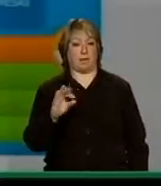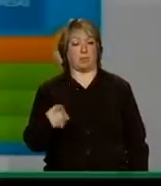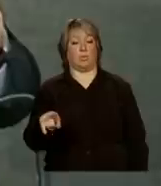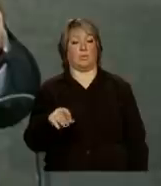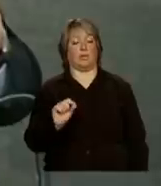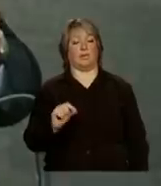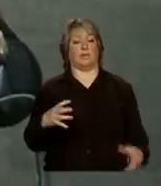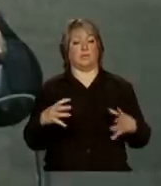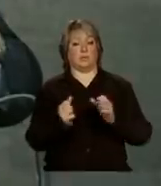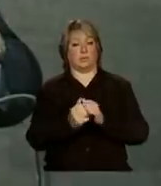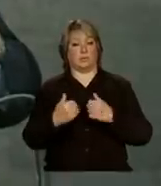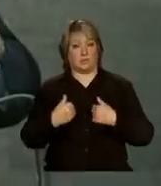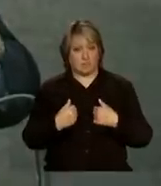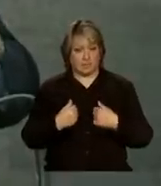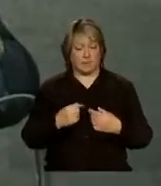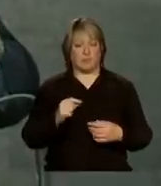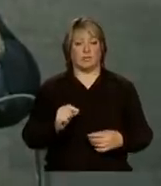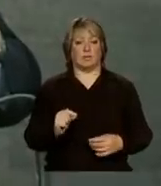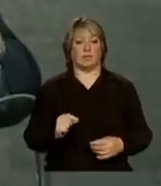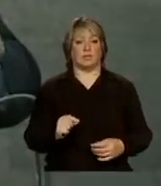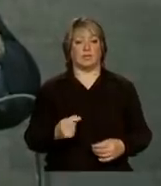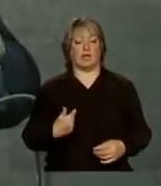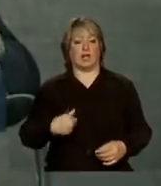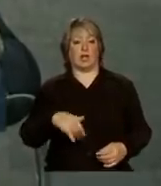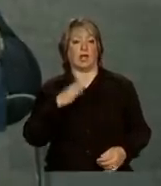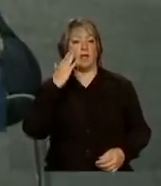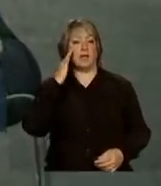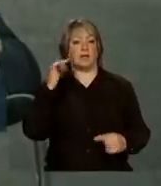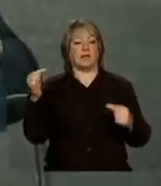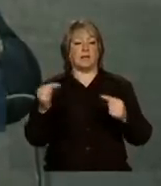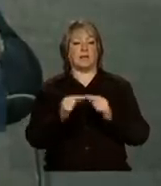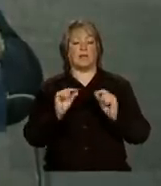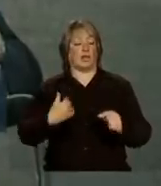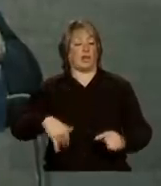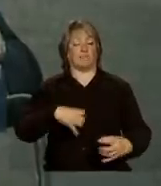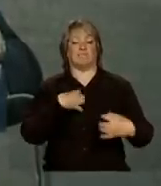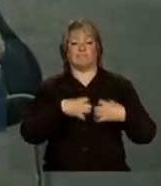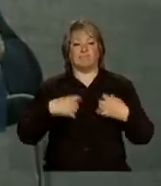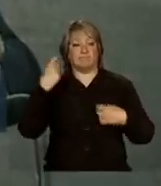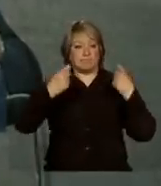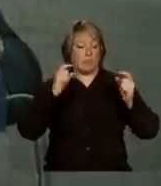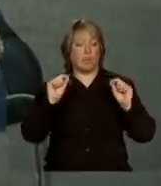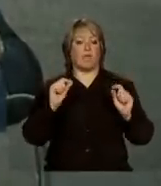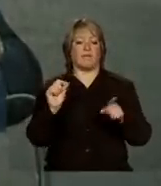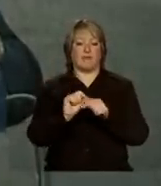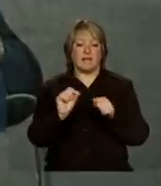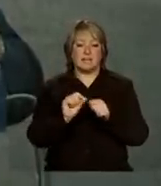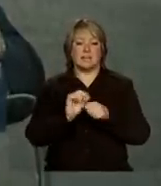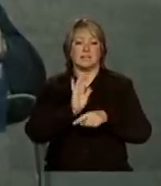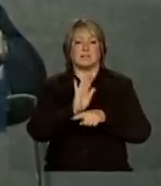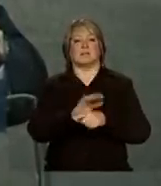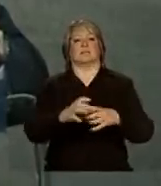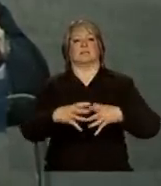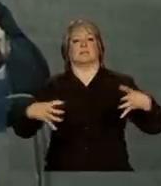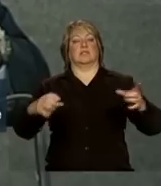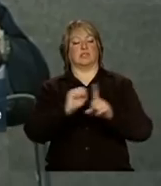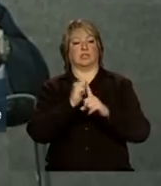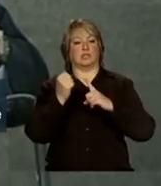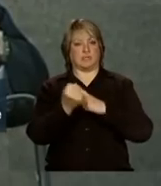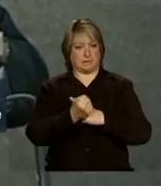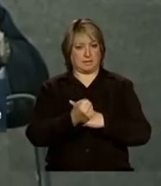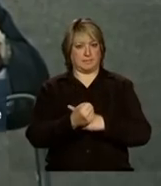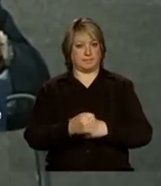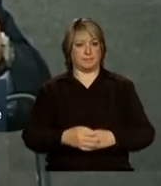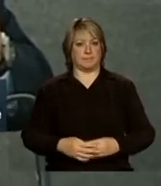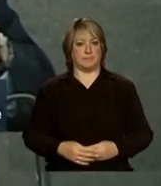ponto onde nós temos uma maior identificação né a nossa angústia da construção social Tá certo que a